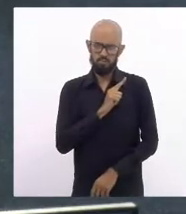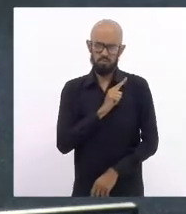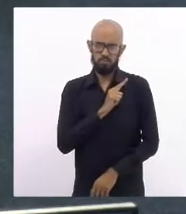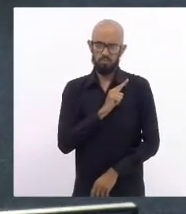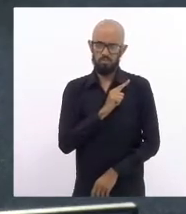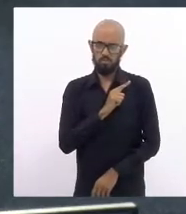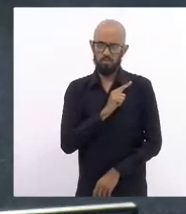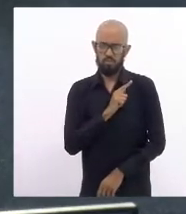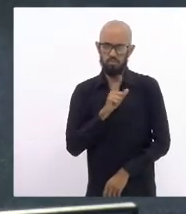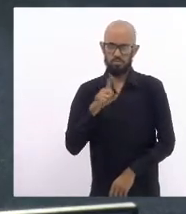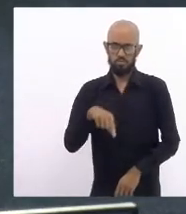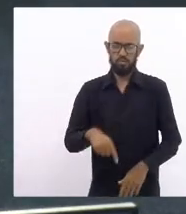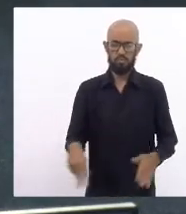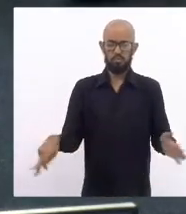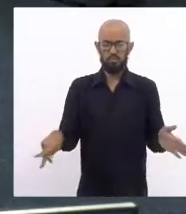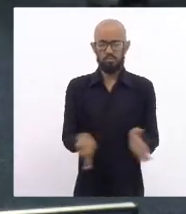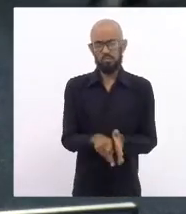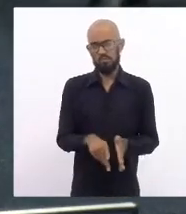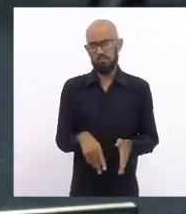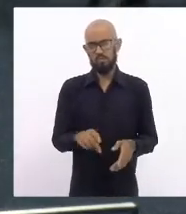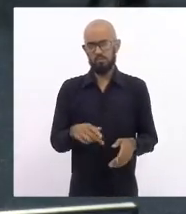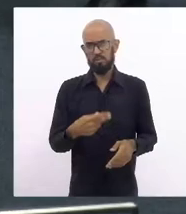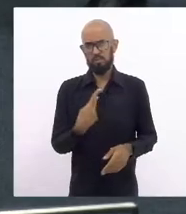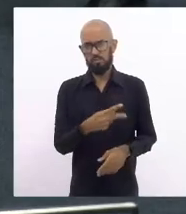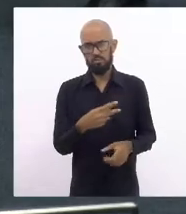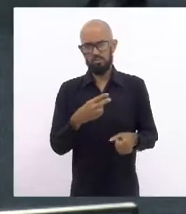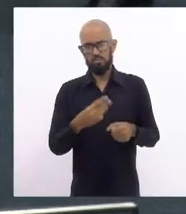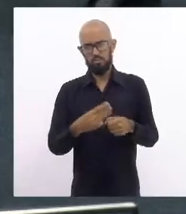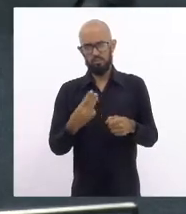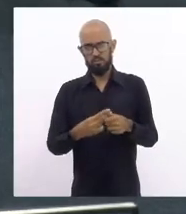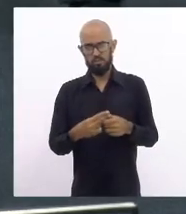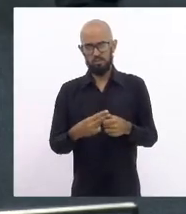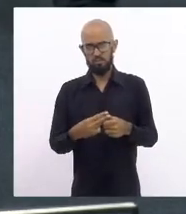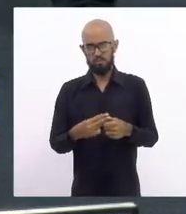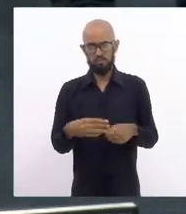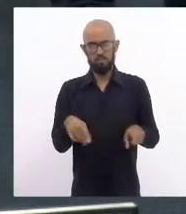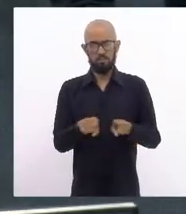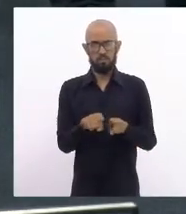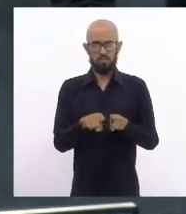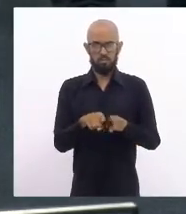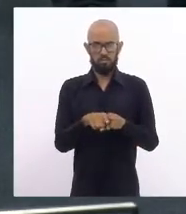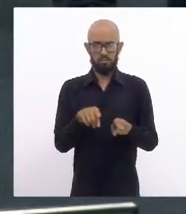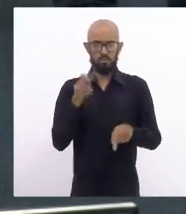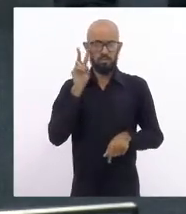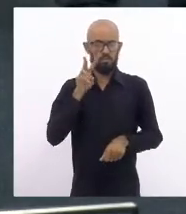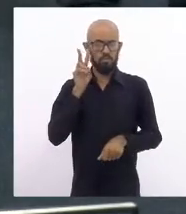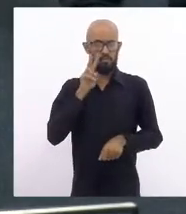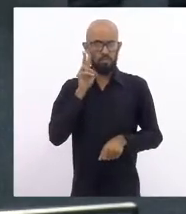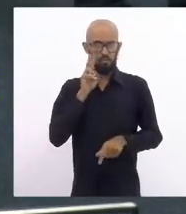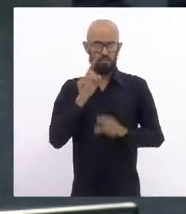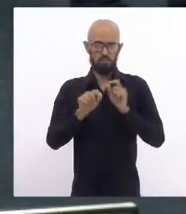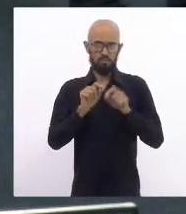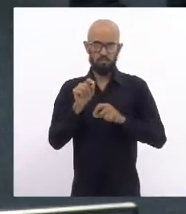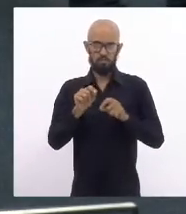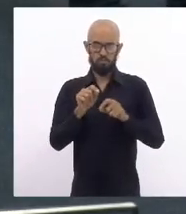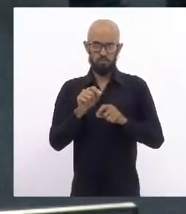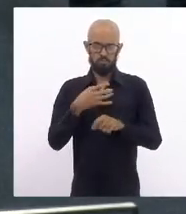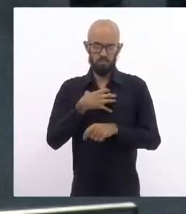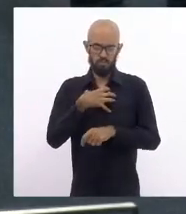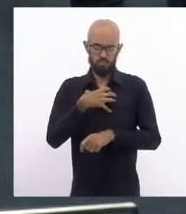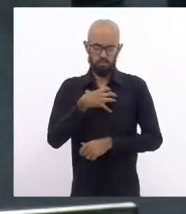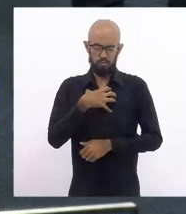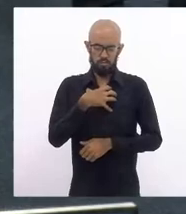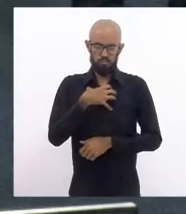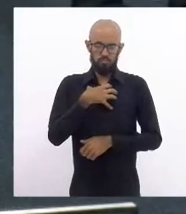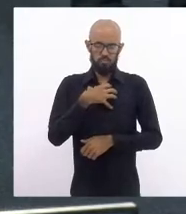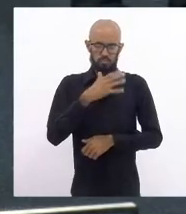é inerente da sua cidade. E lembrando aqui, né, ainda muito mexida com esse debate, se